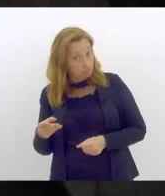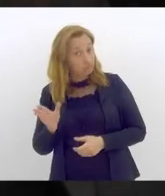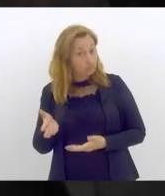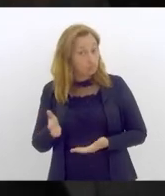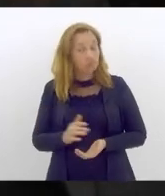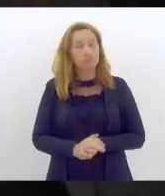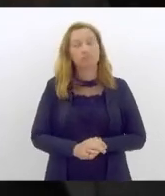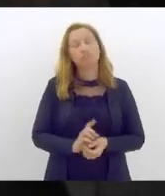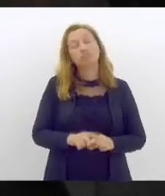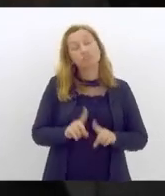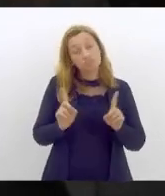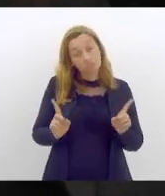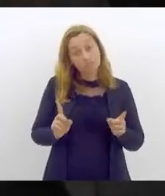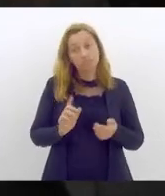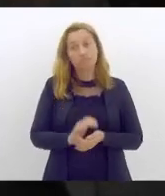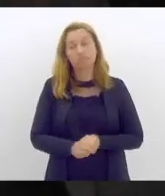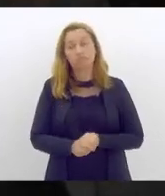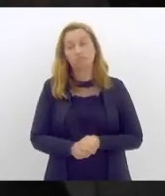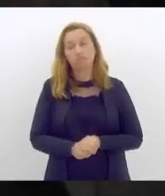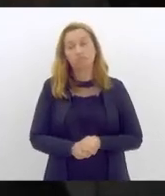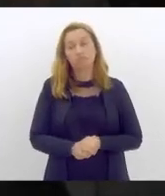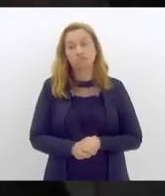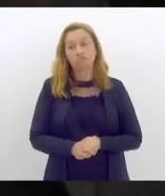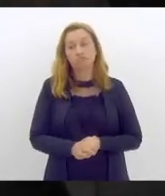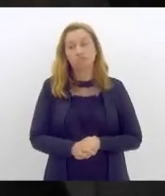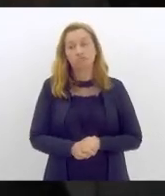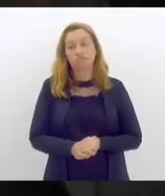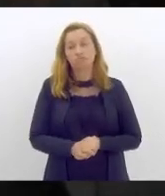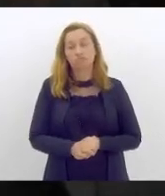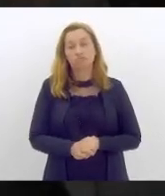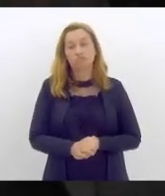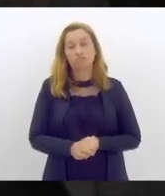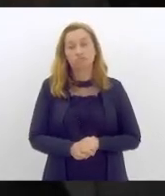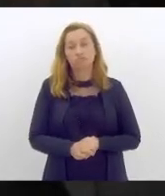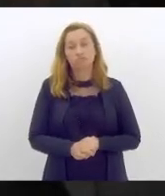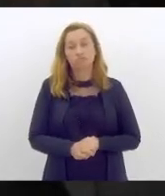mas isso tá vingindo incondicionalmente